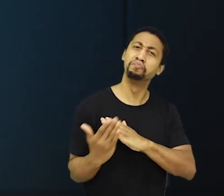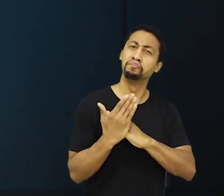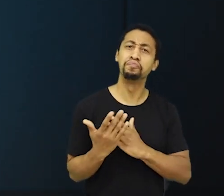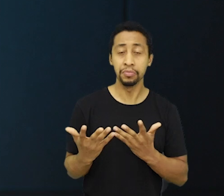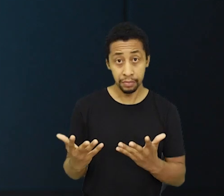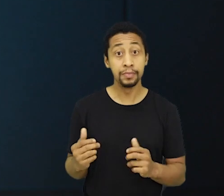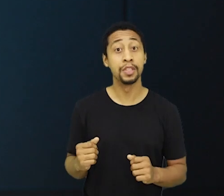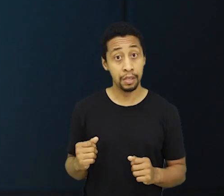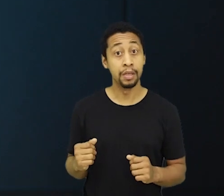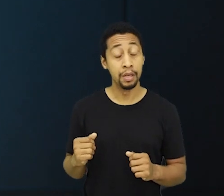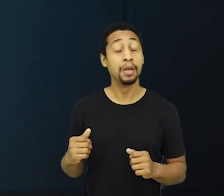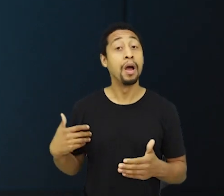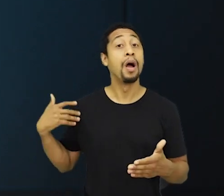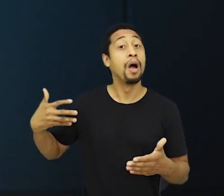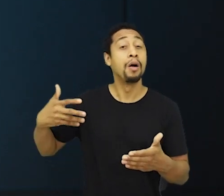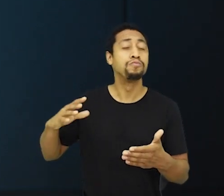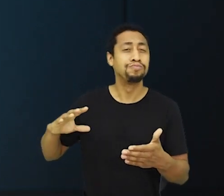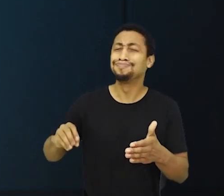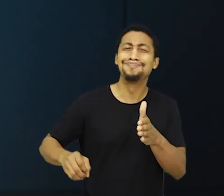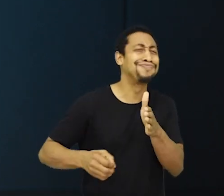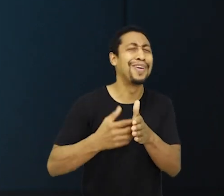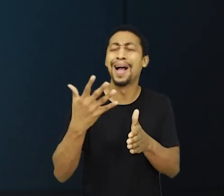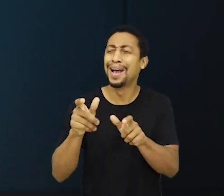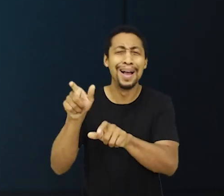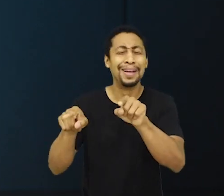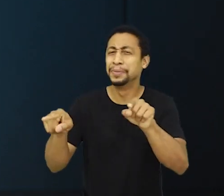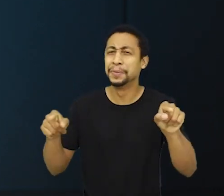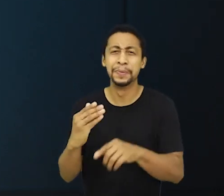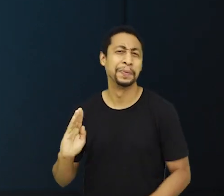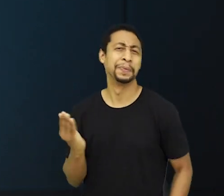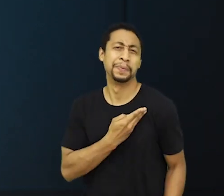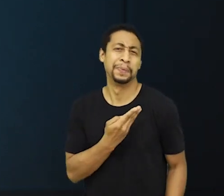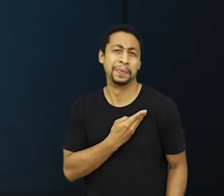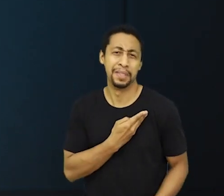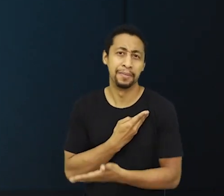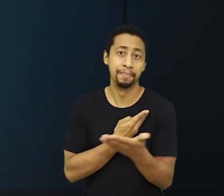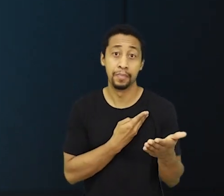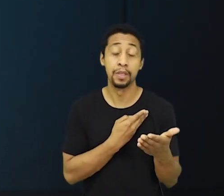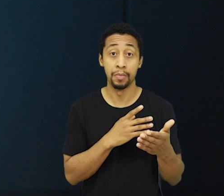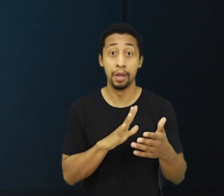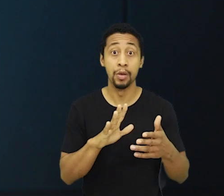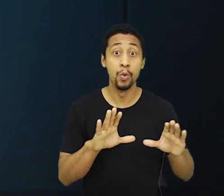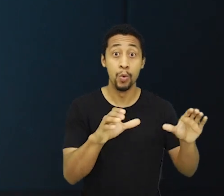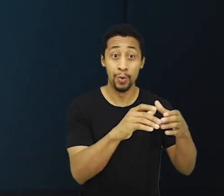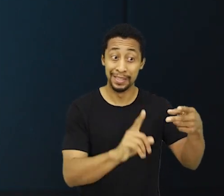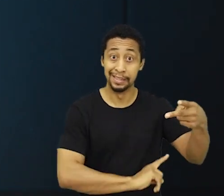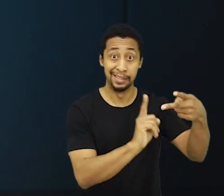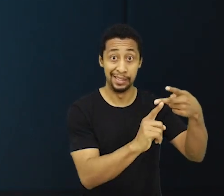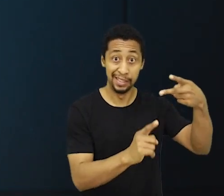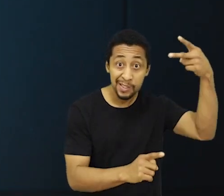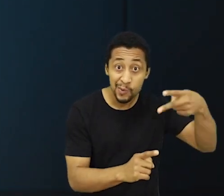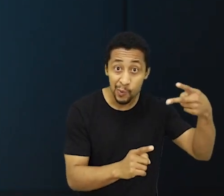enfim, tive inúmeros pleitos de amizade, entendeu? Já da segunda instância